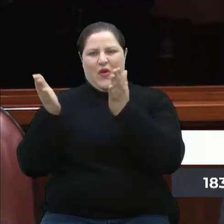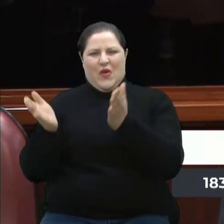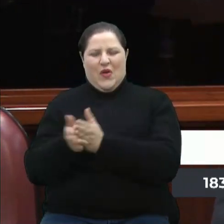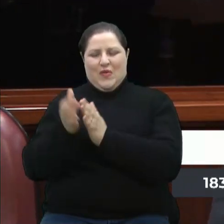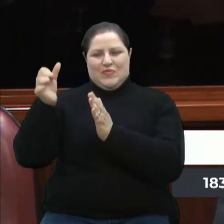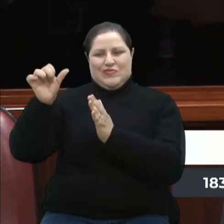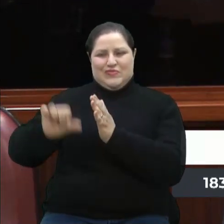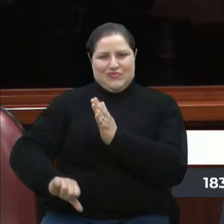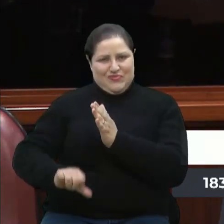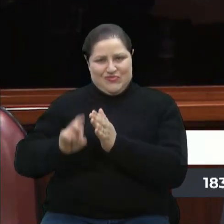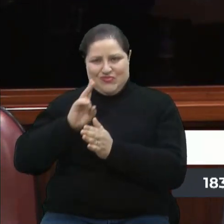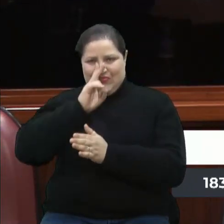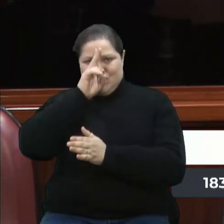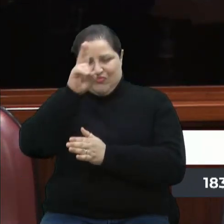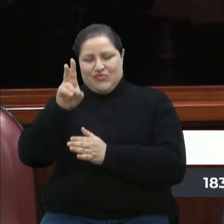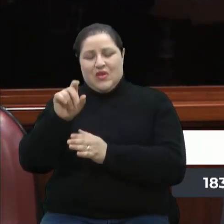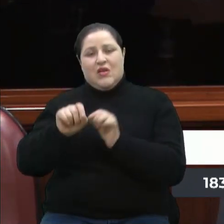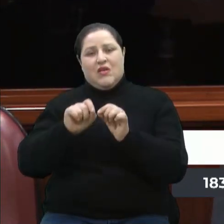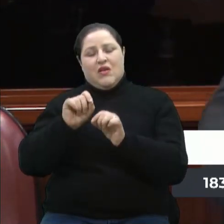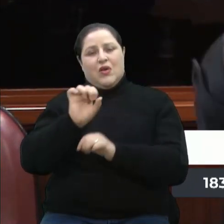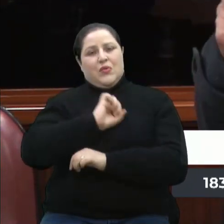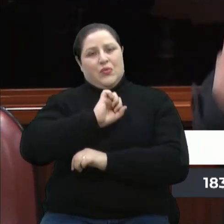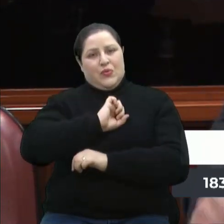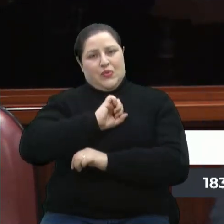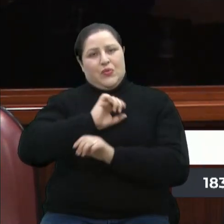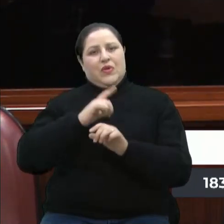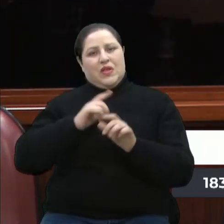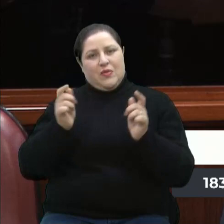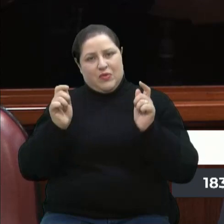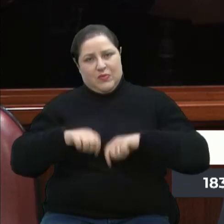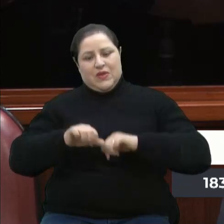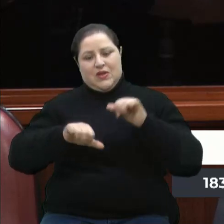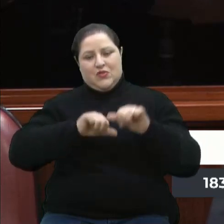galopante e ainda bem que a gente tem a possibilidade de